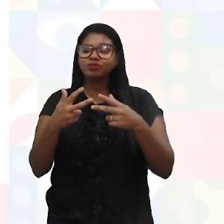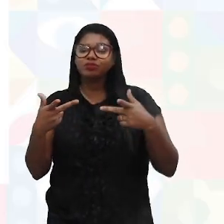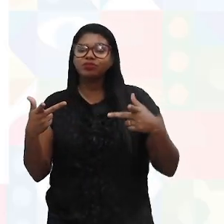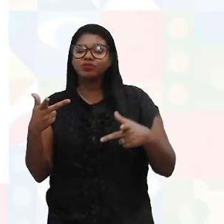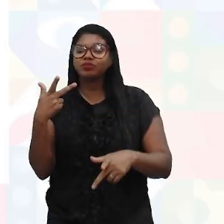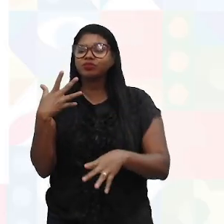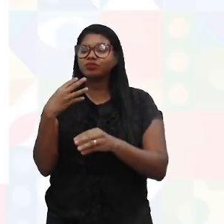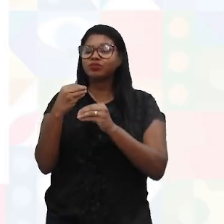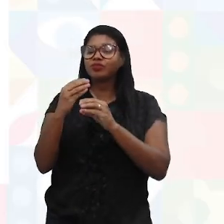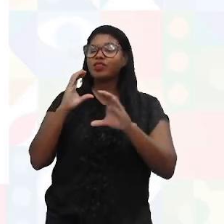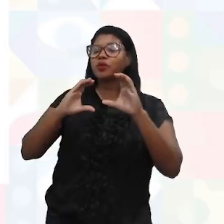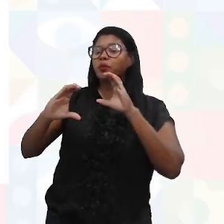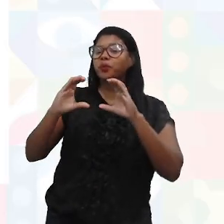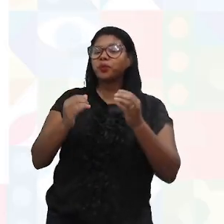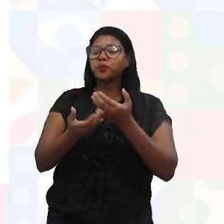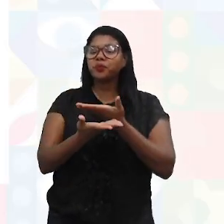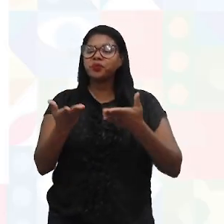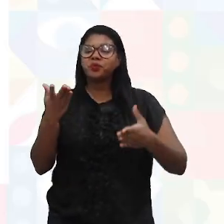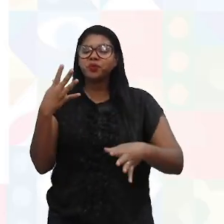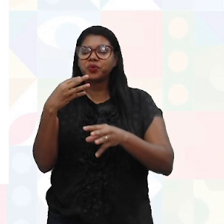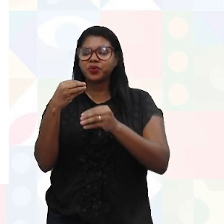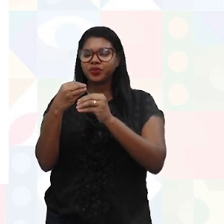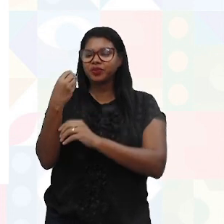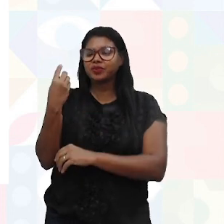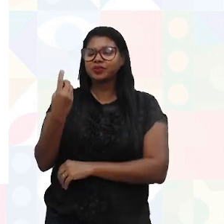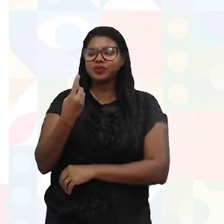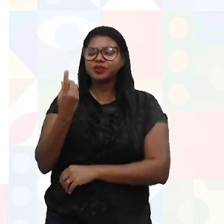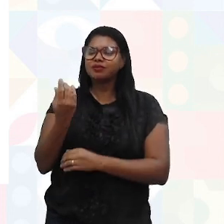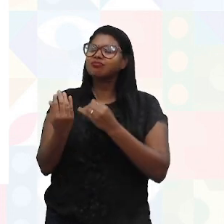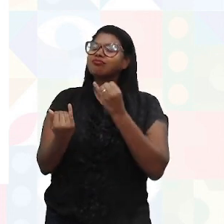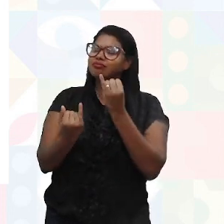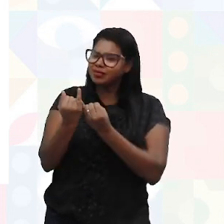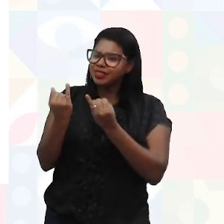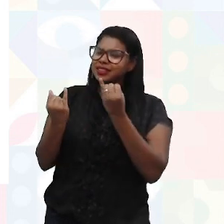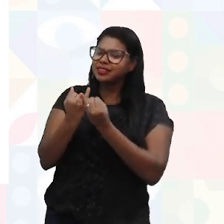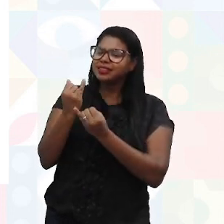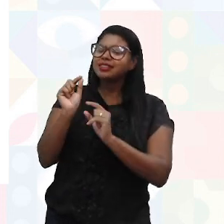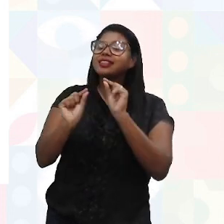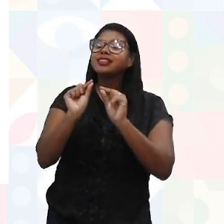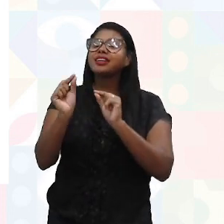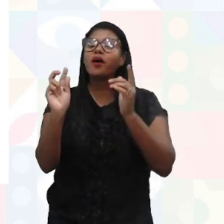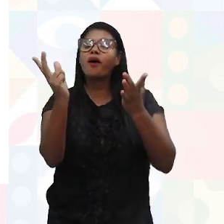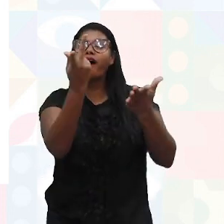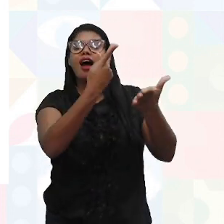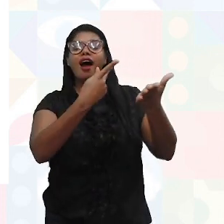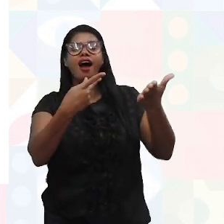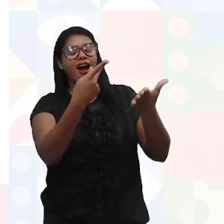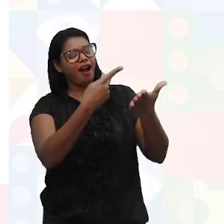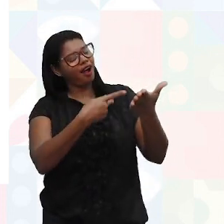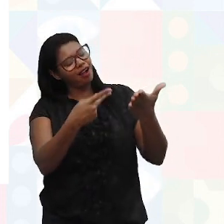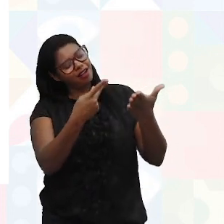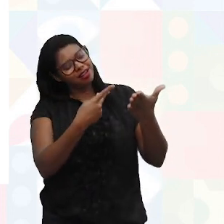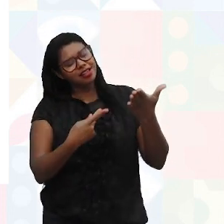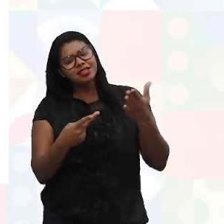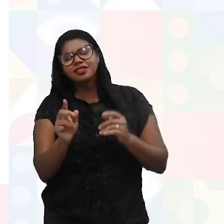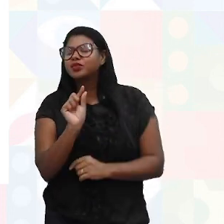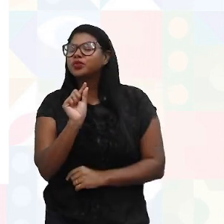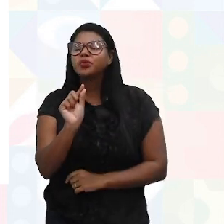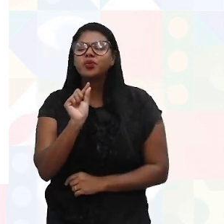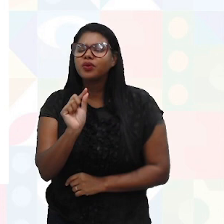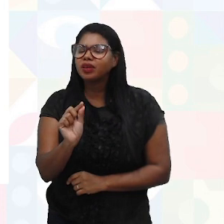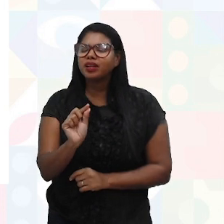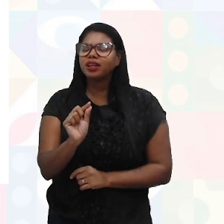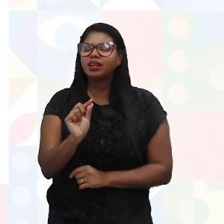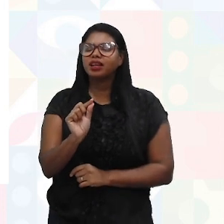elas se comunicam uma com as outras porque falam de uma coisa parecida, né, que é o desenho. Mas aí, o que é ilustração,